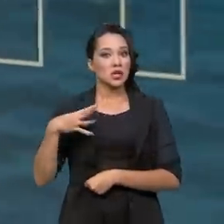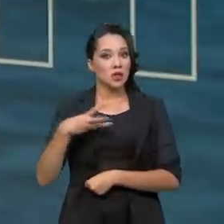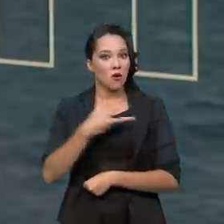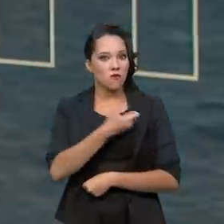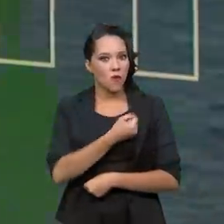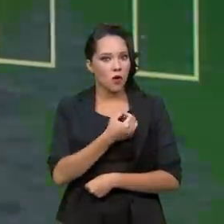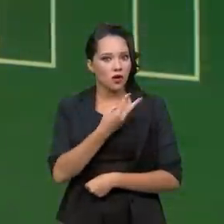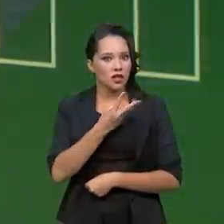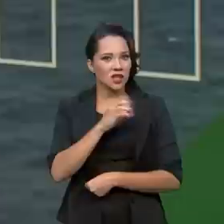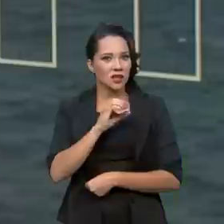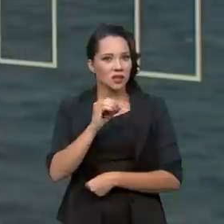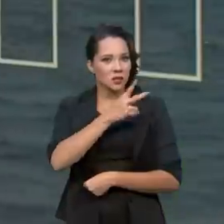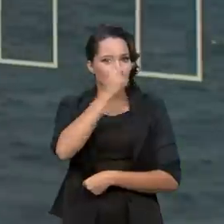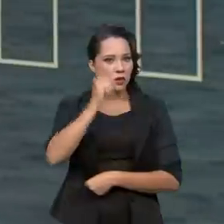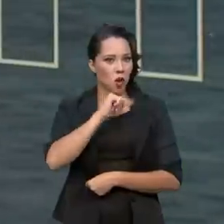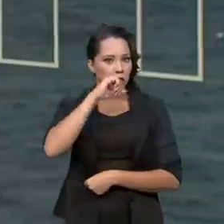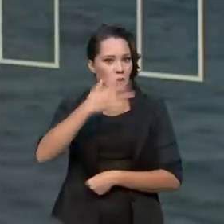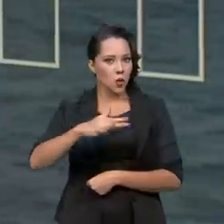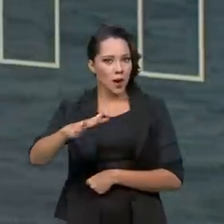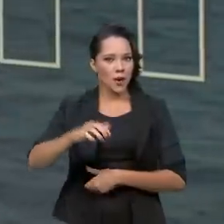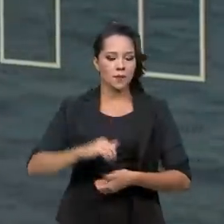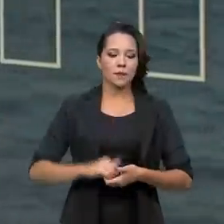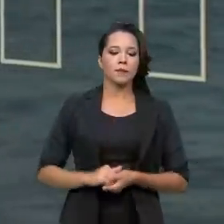cerca de 300 pessoas no mar,